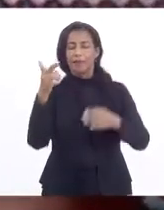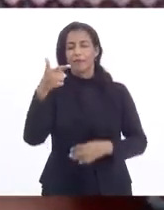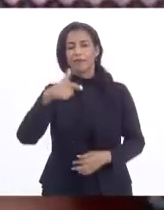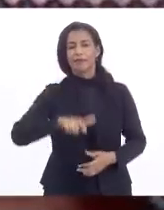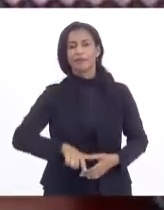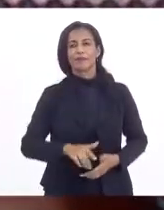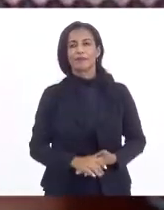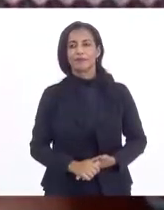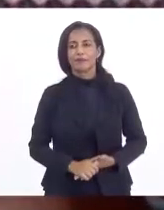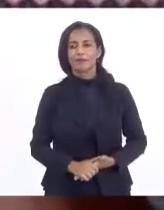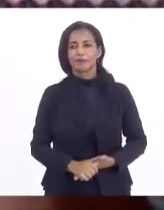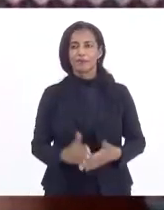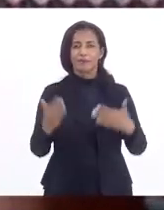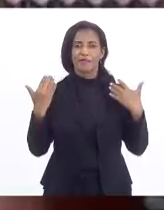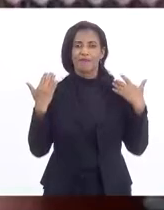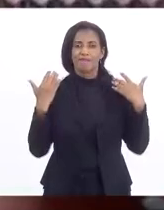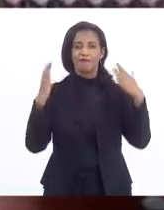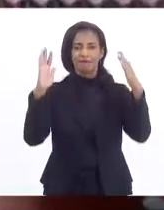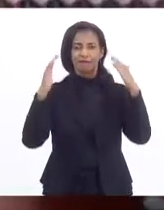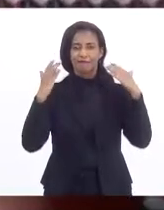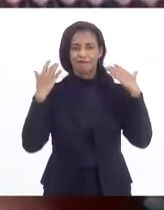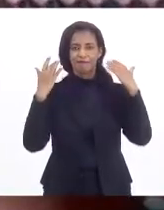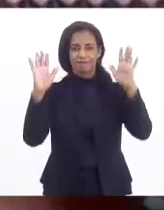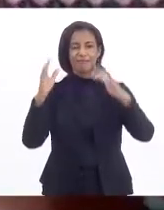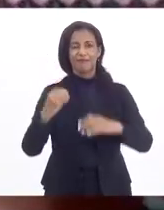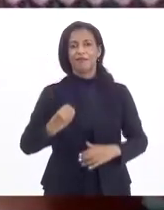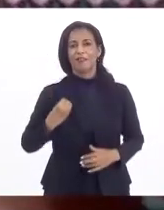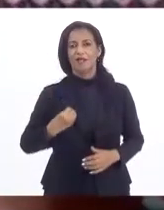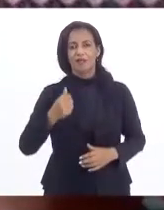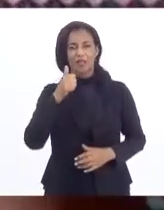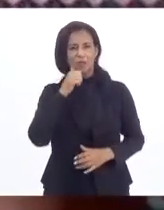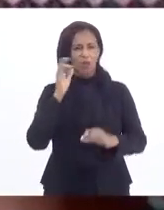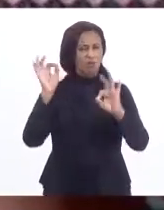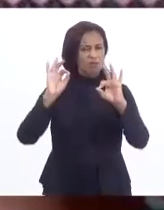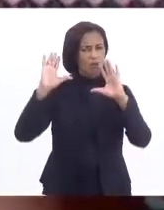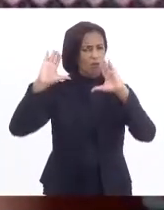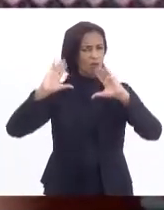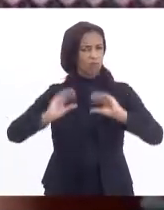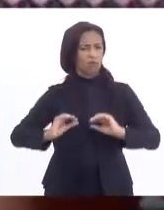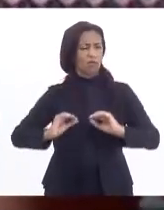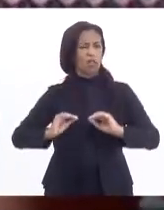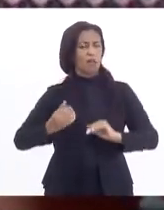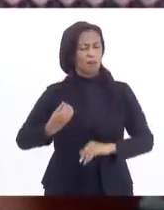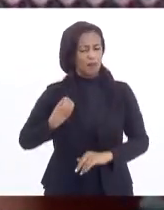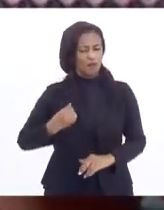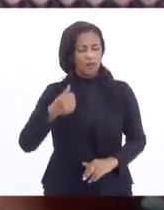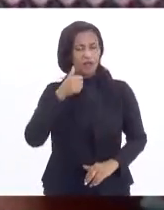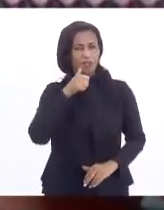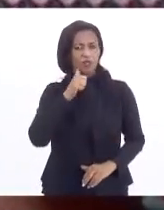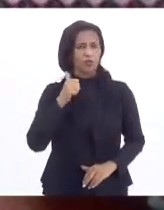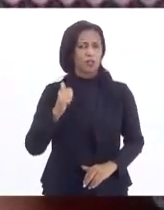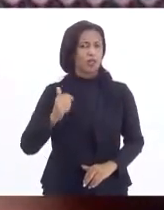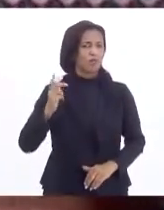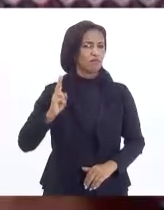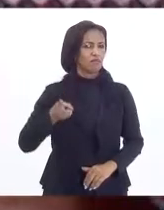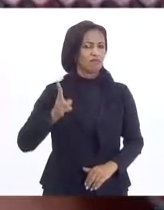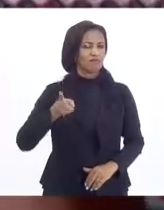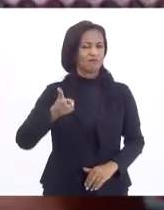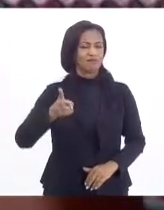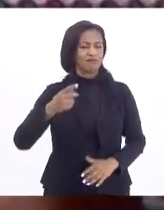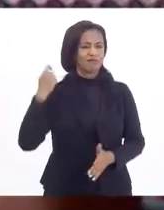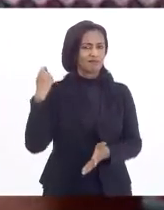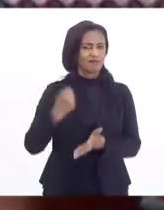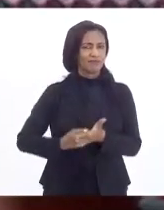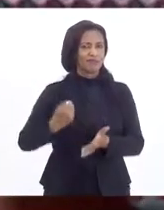vez, salve a vida das mulheres, nenhuma menos, é pela vida das mulheres a gente segue em luta